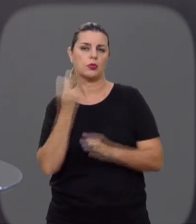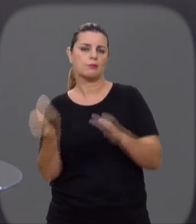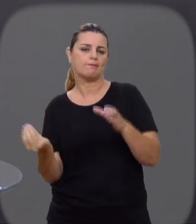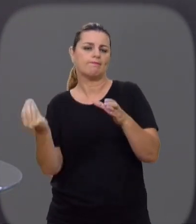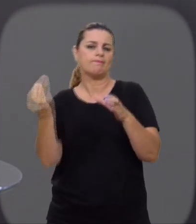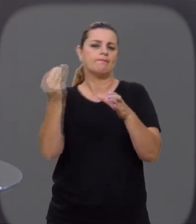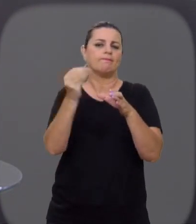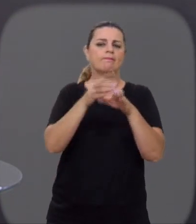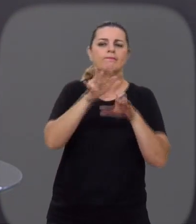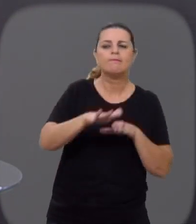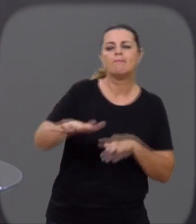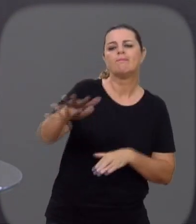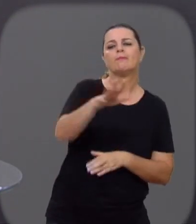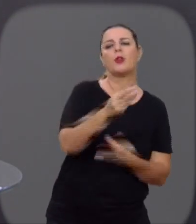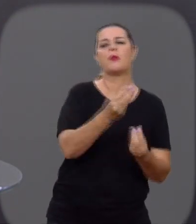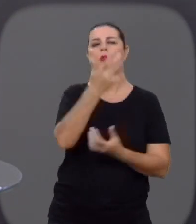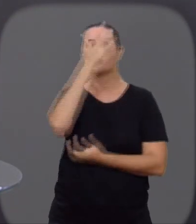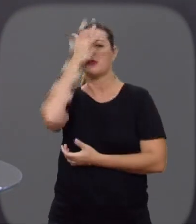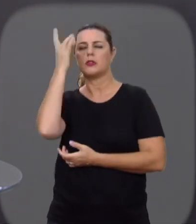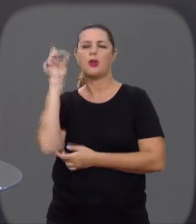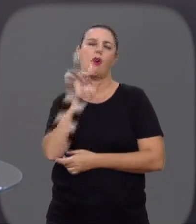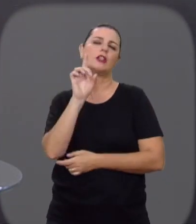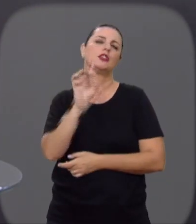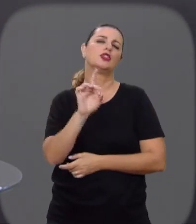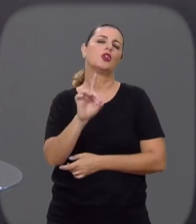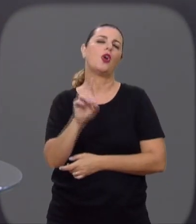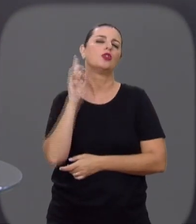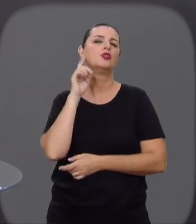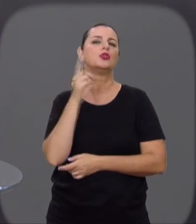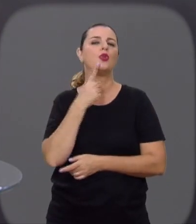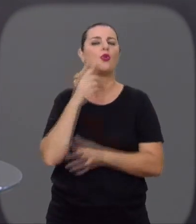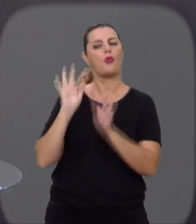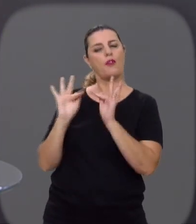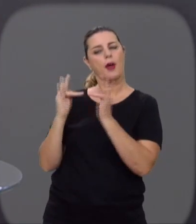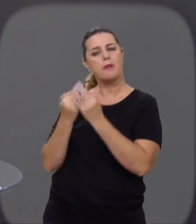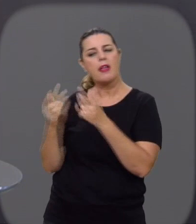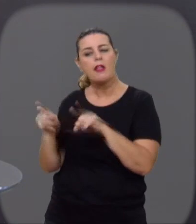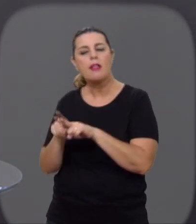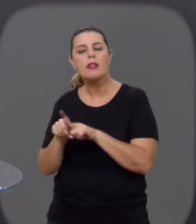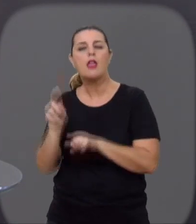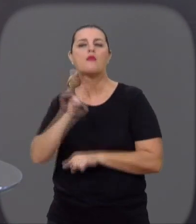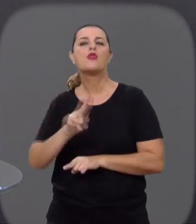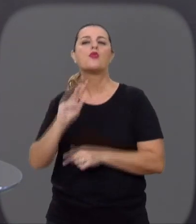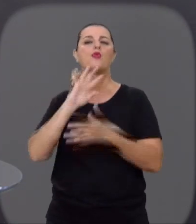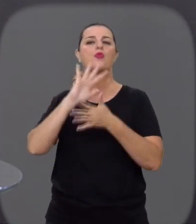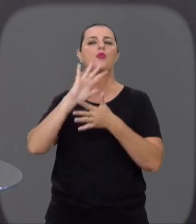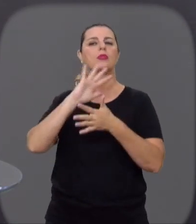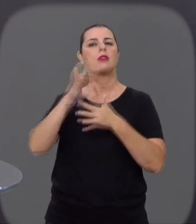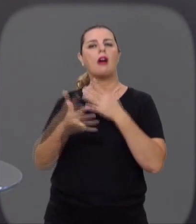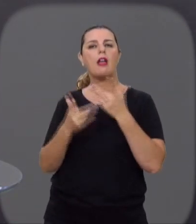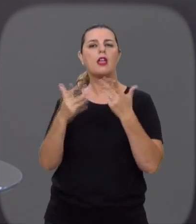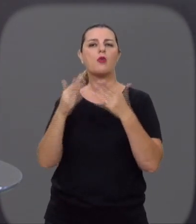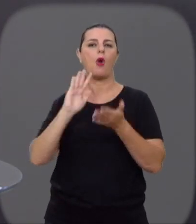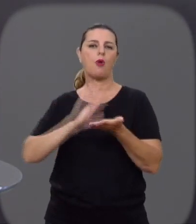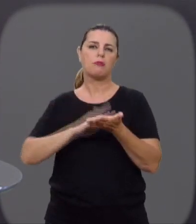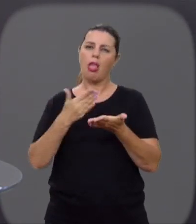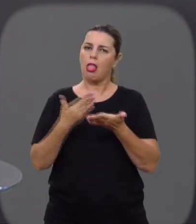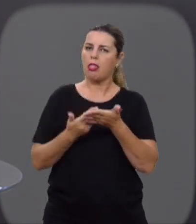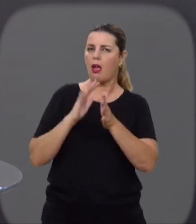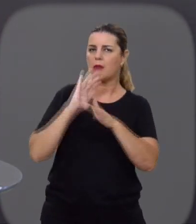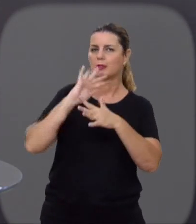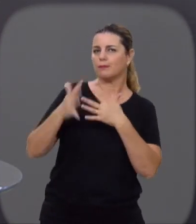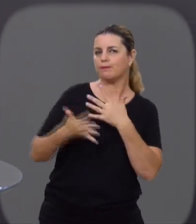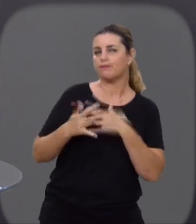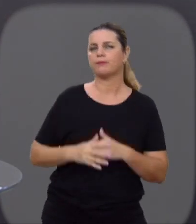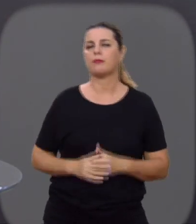engloba muitas pessoas, não só os surdos, mas sua família, as pessoas que utilizam a língua, como os intérpretes de Libras, por exemplo. E